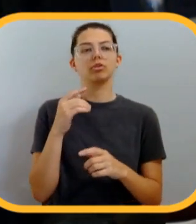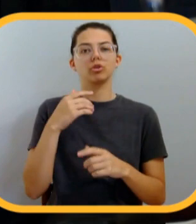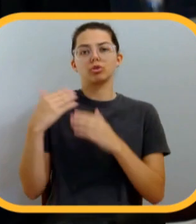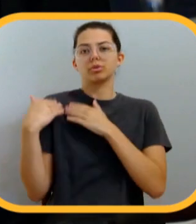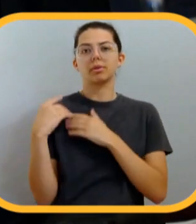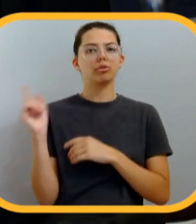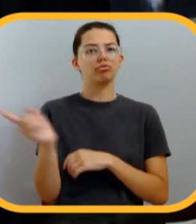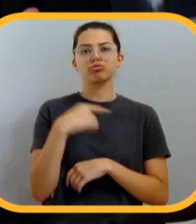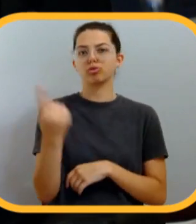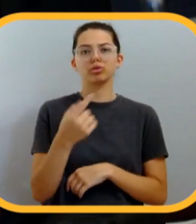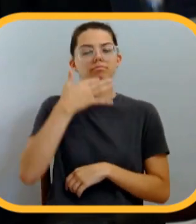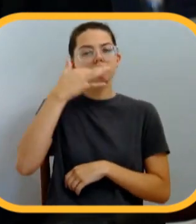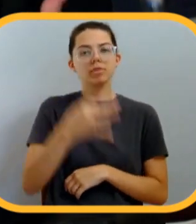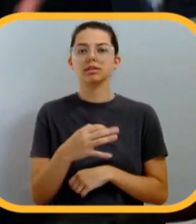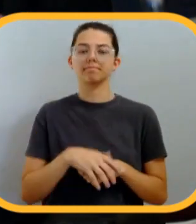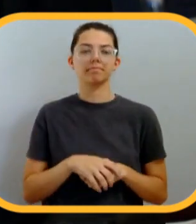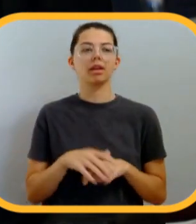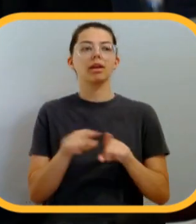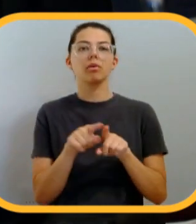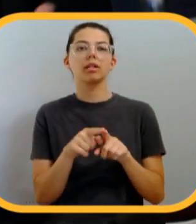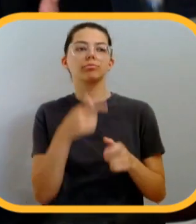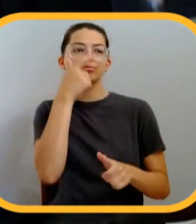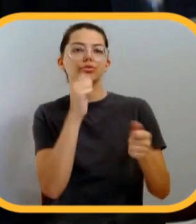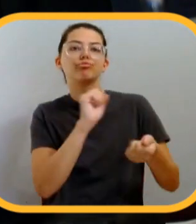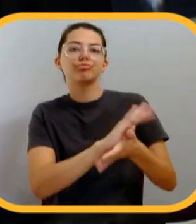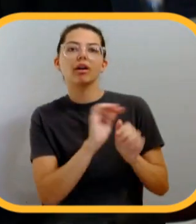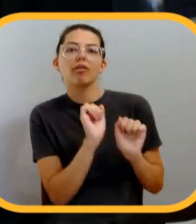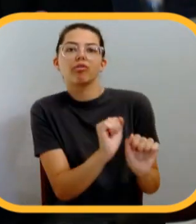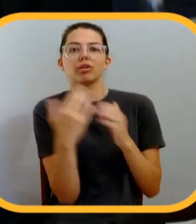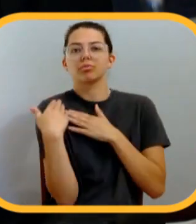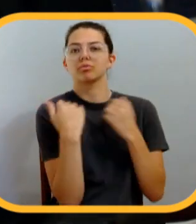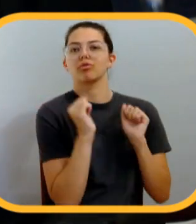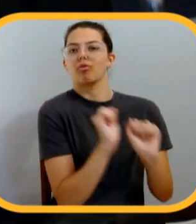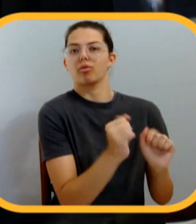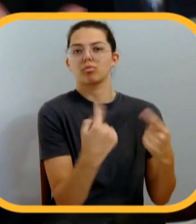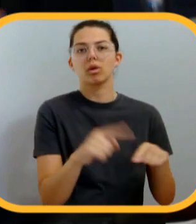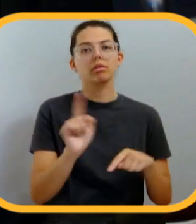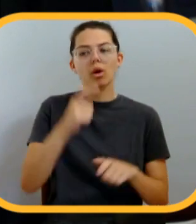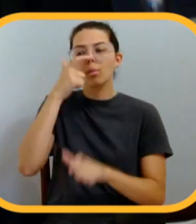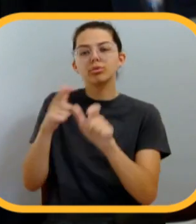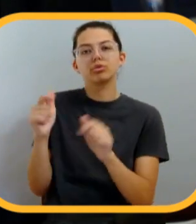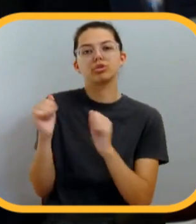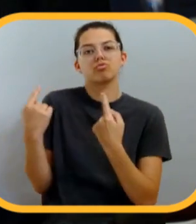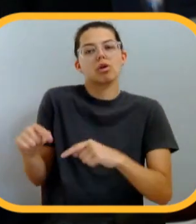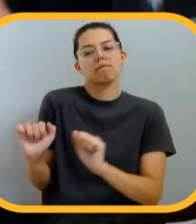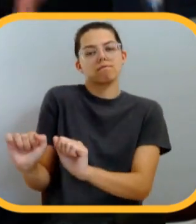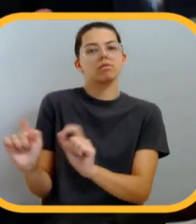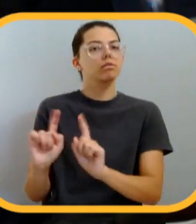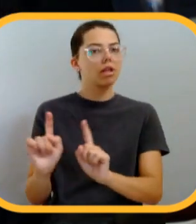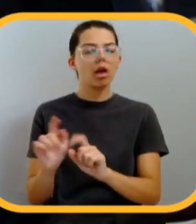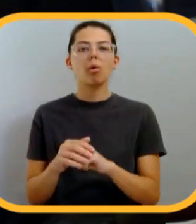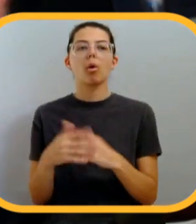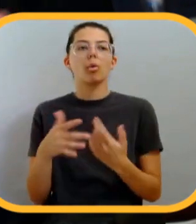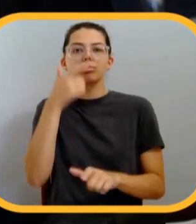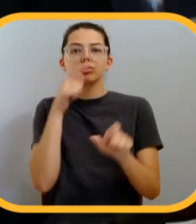responsabilidade, certo? Portanto, não pode ficar só do lado dos jornalistas, não pode ficar só do lado do cidadão, também não pode